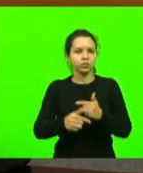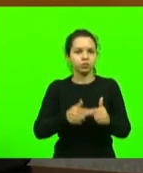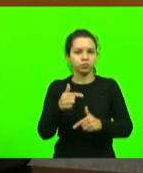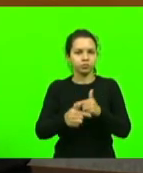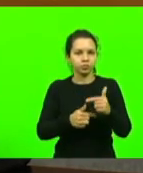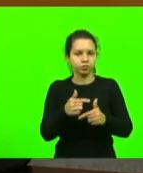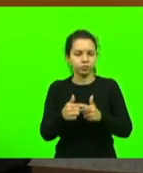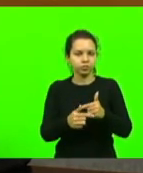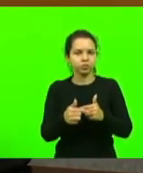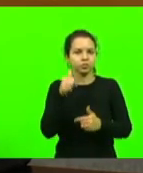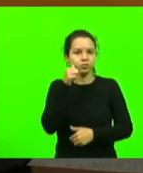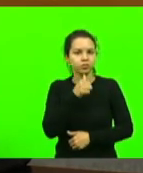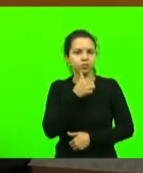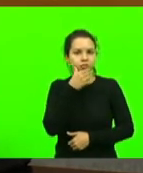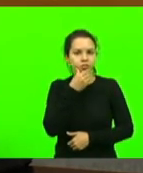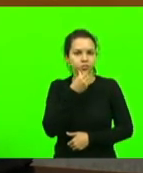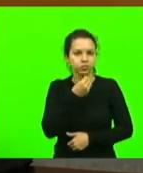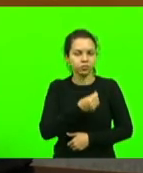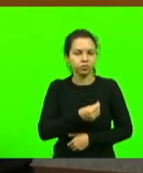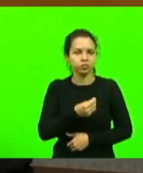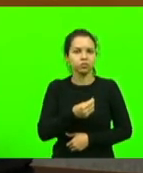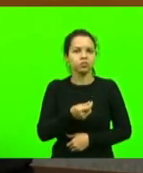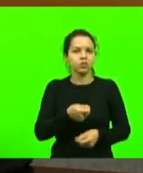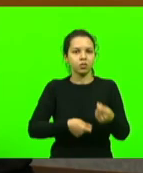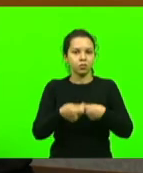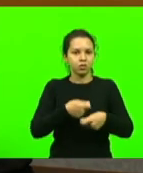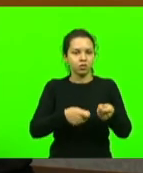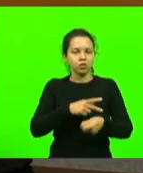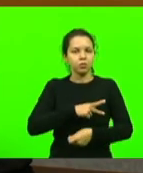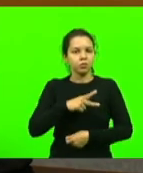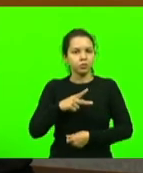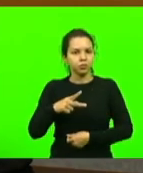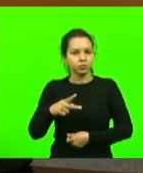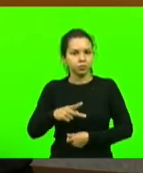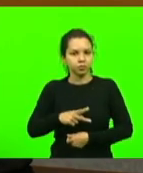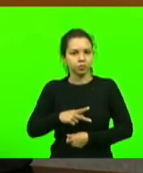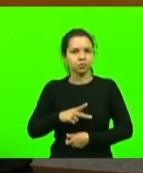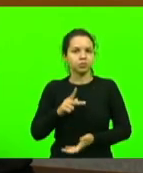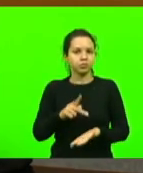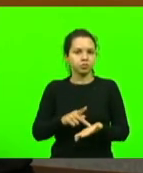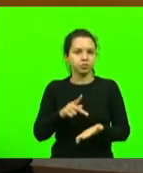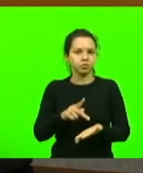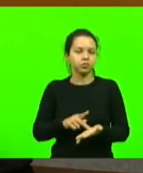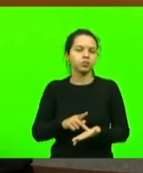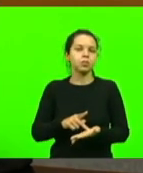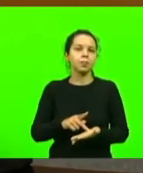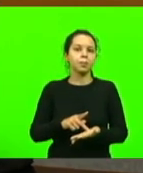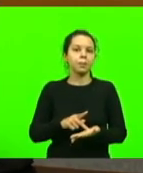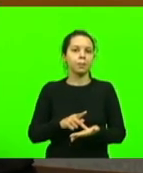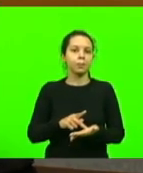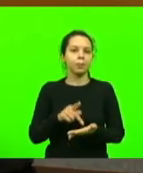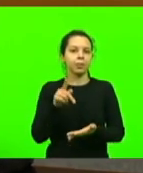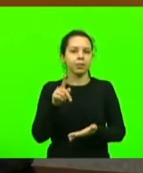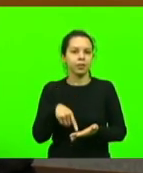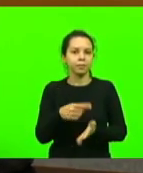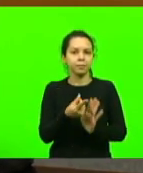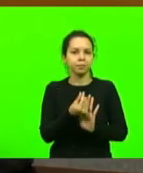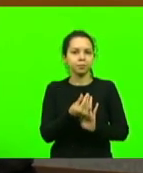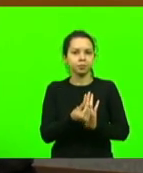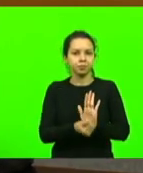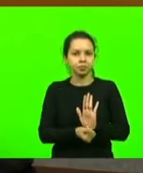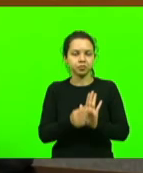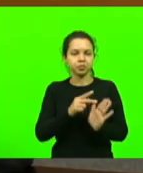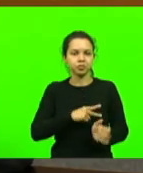e trabalhadoras na administração pública e obviamente é colocar os recursos públicos